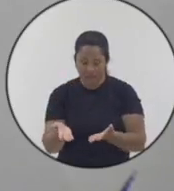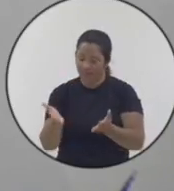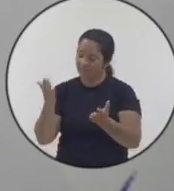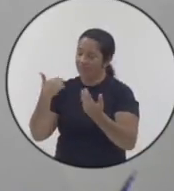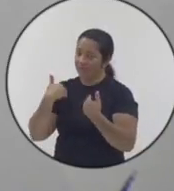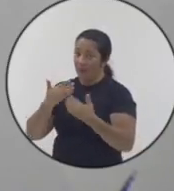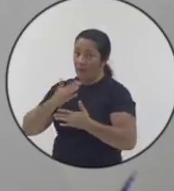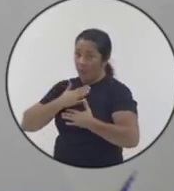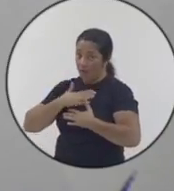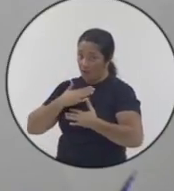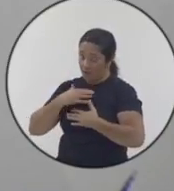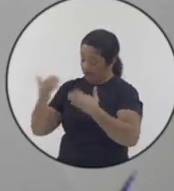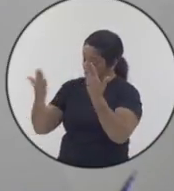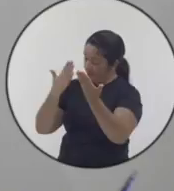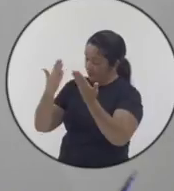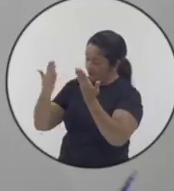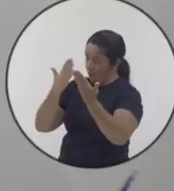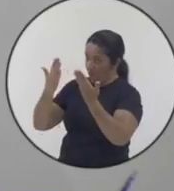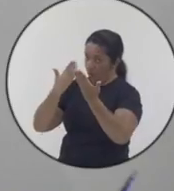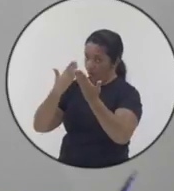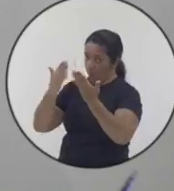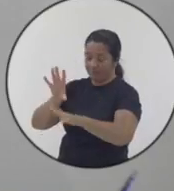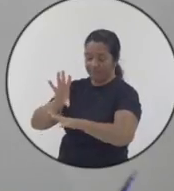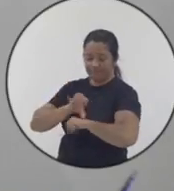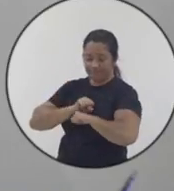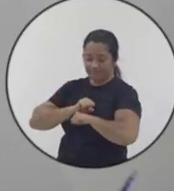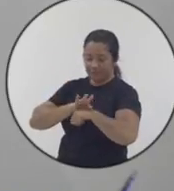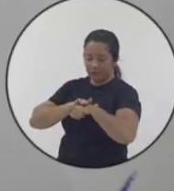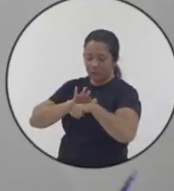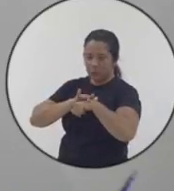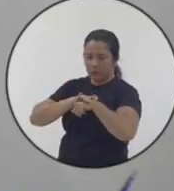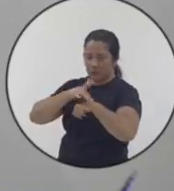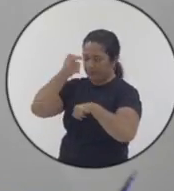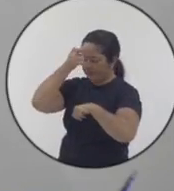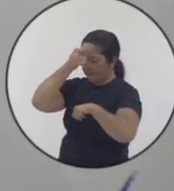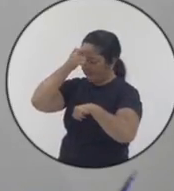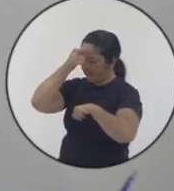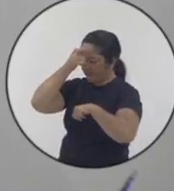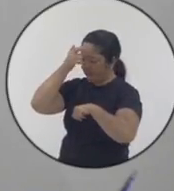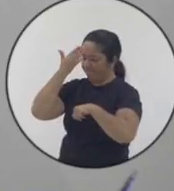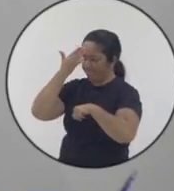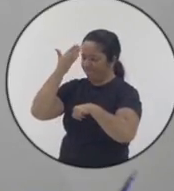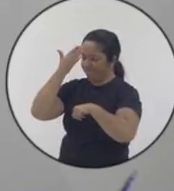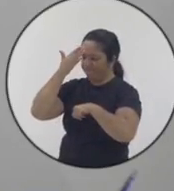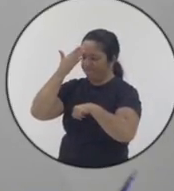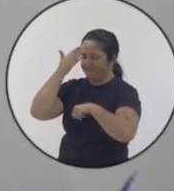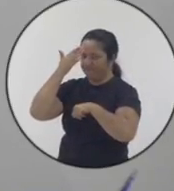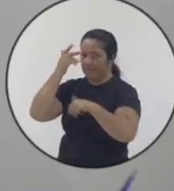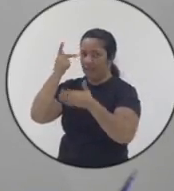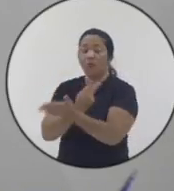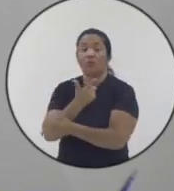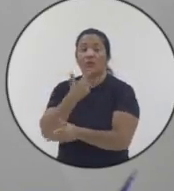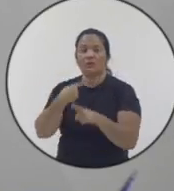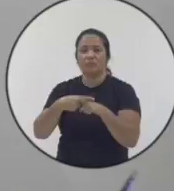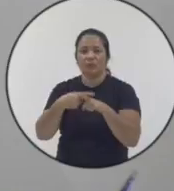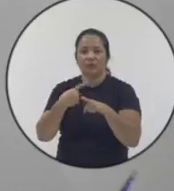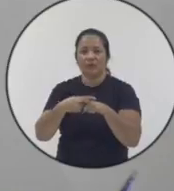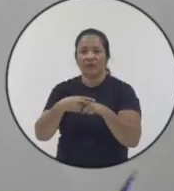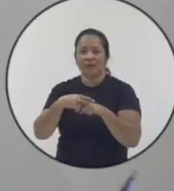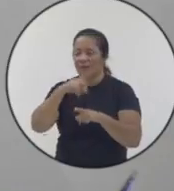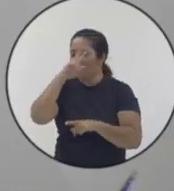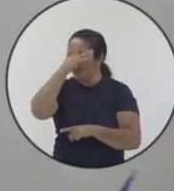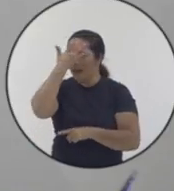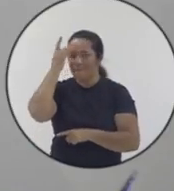ele é diretamente relacionado com o fato de nós não nos aceitarmos da maneira como nós somos, como